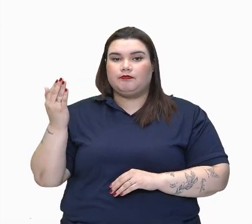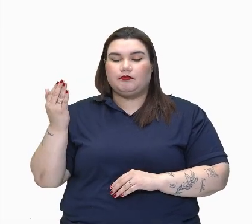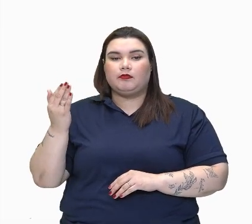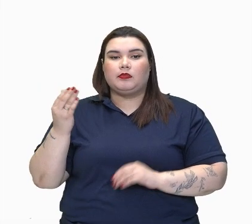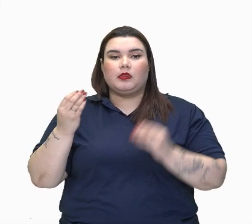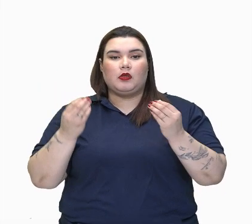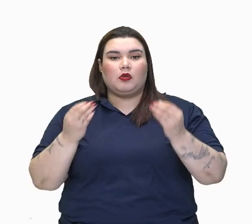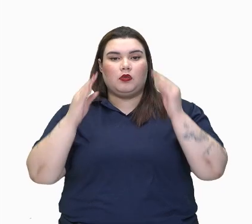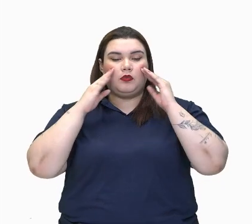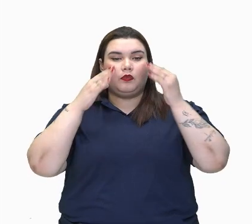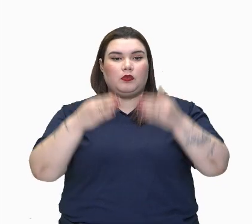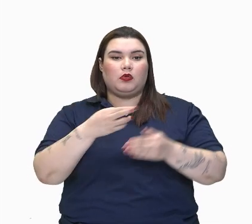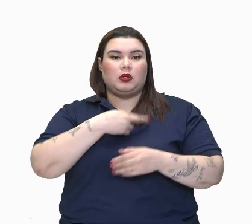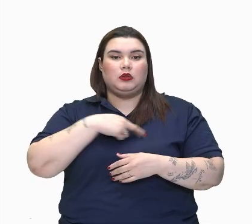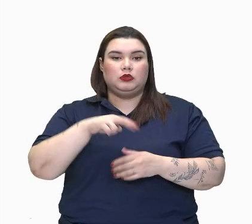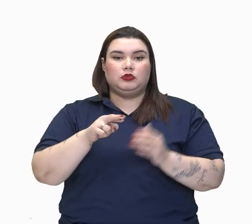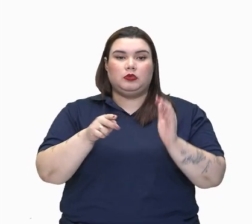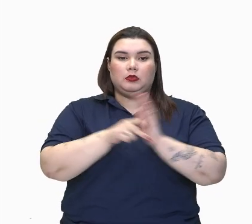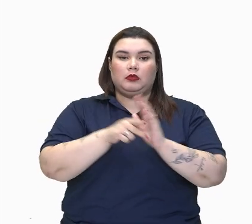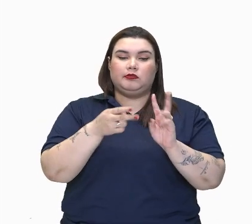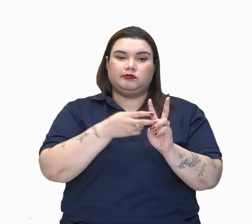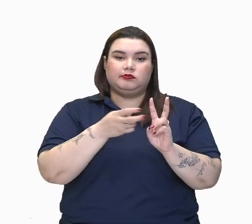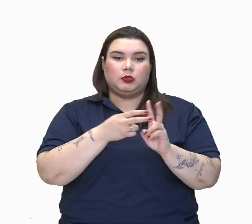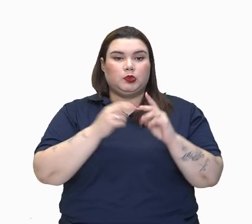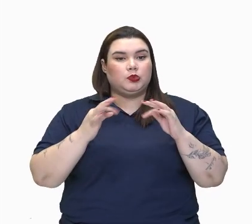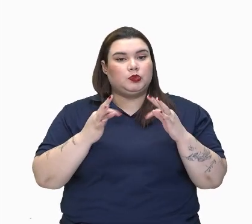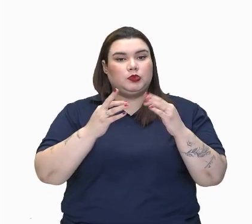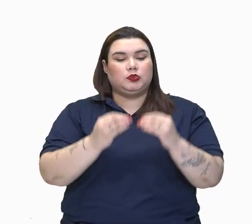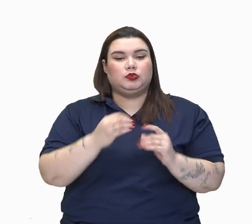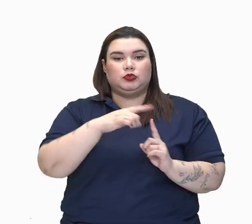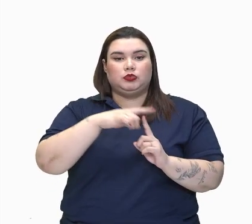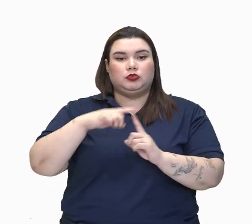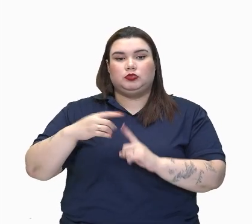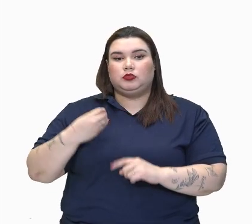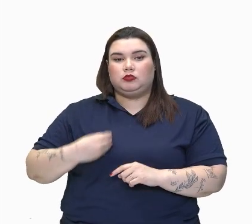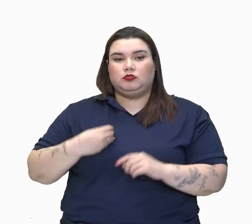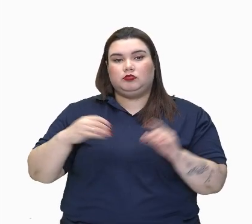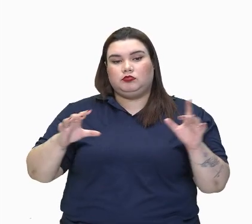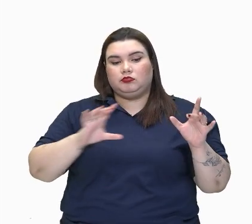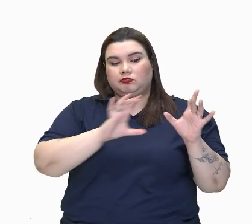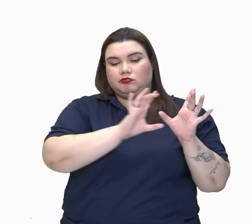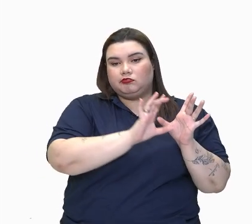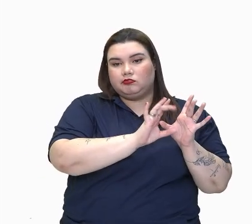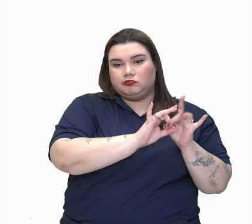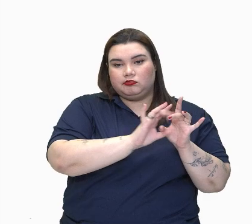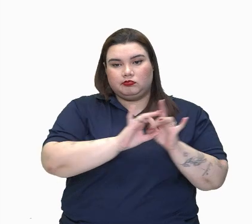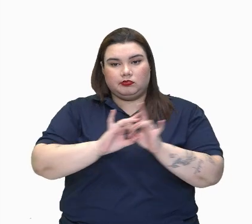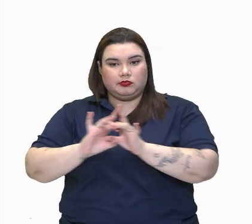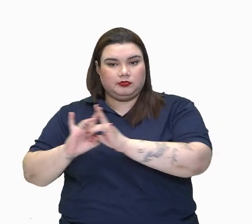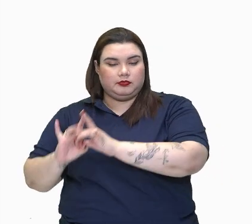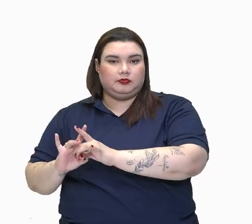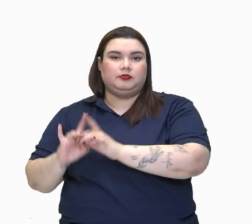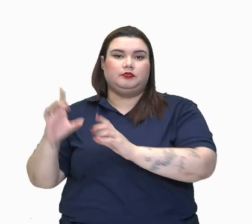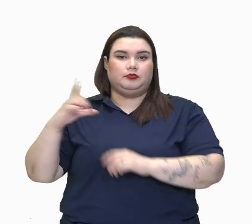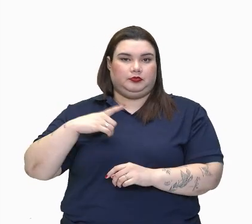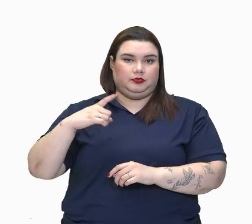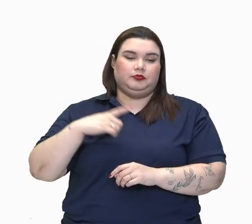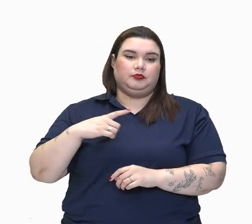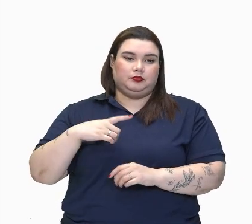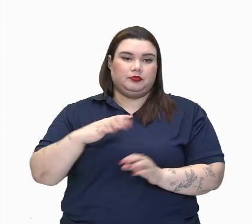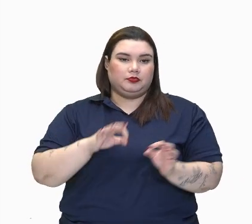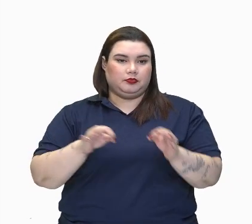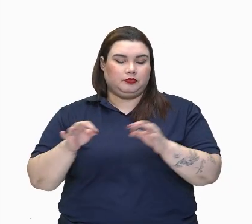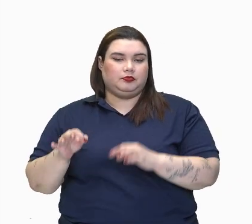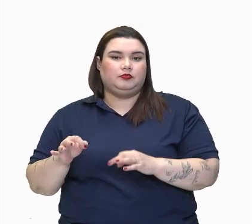Para as religiões de matriz indígena, todas as formas de vida estão conectadas e dependem umas das outras.